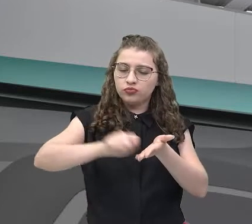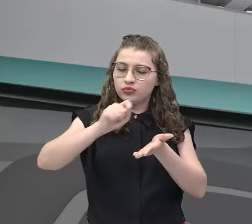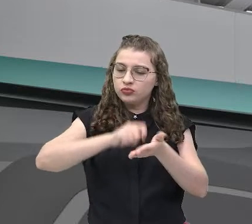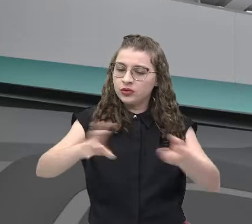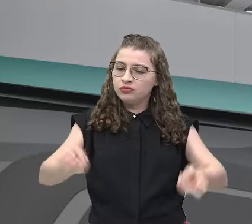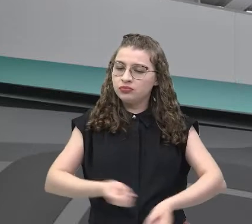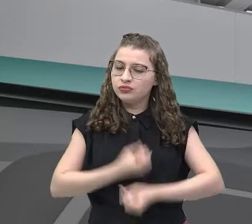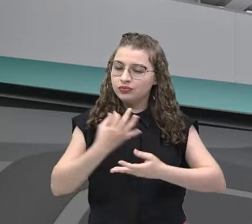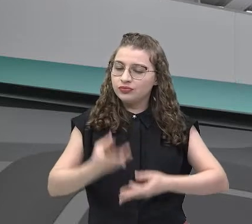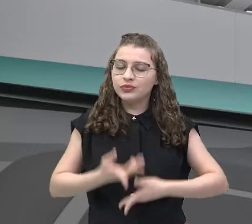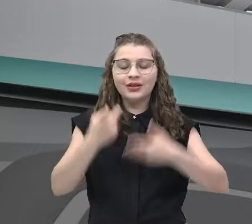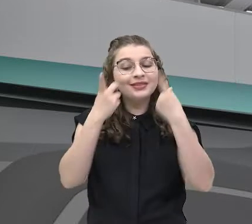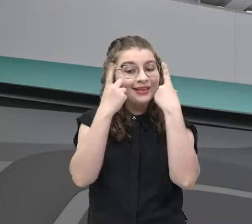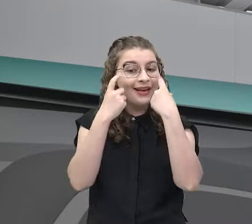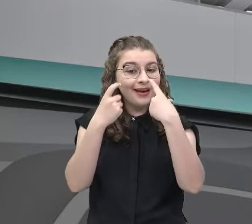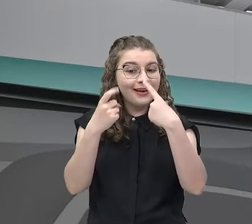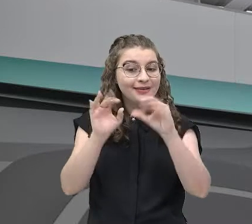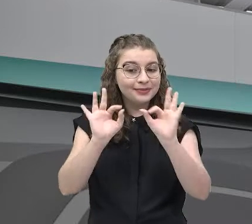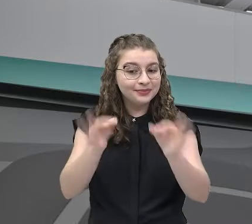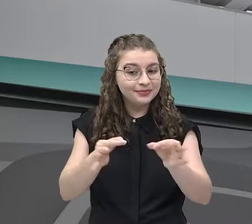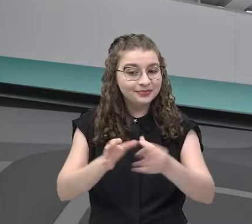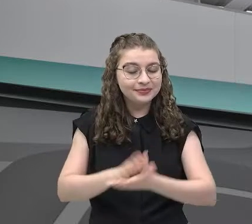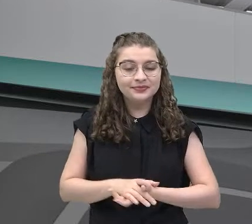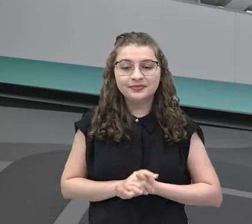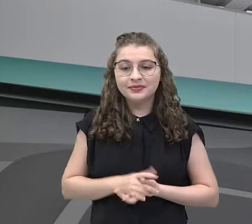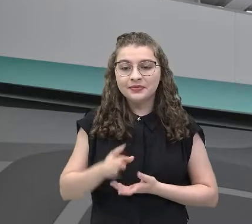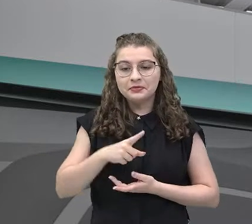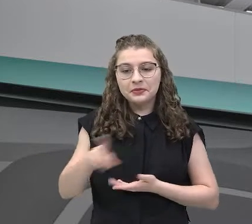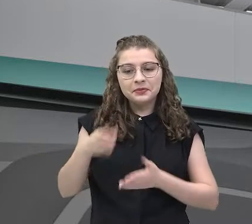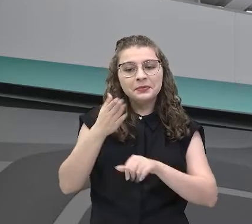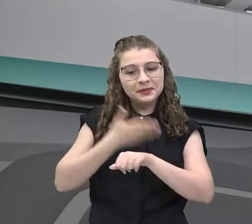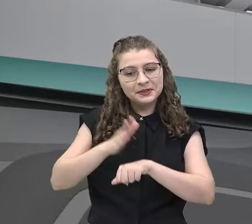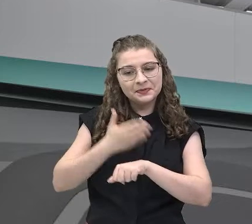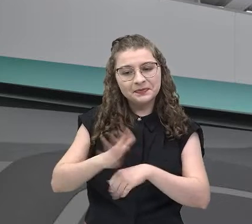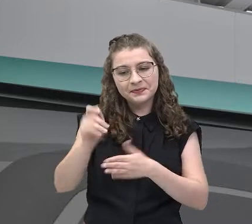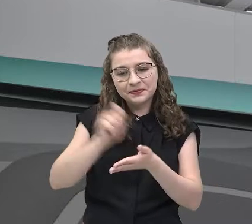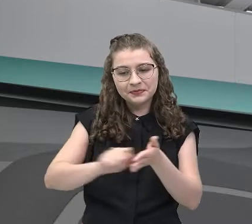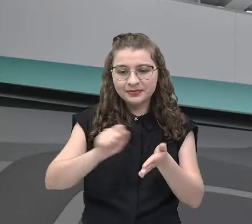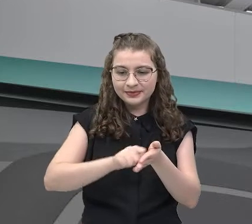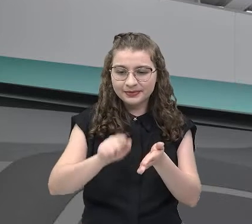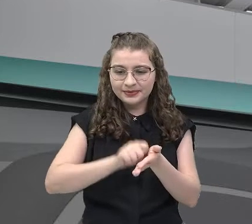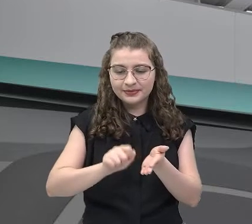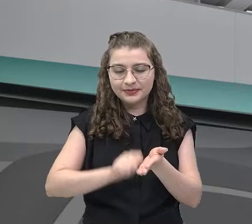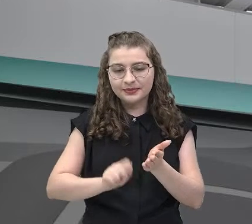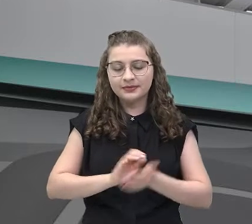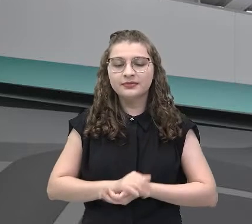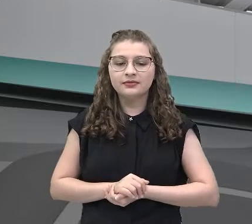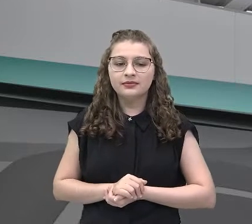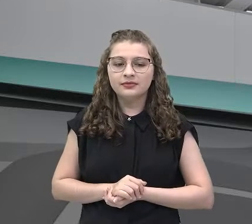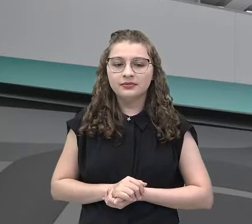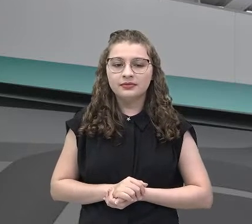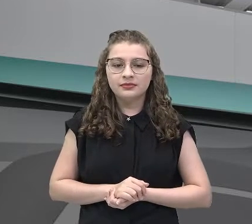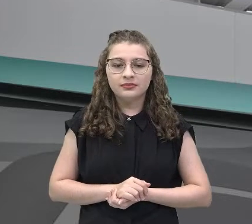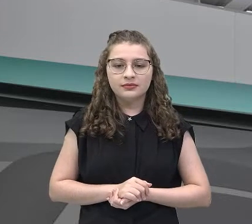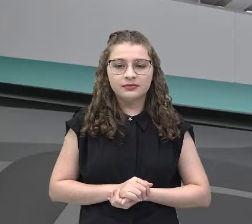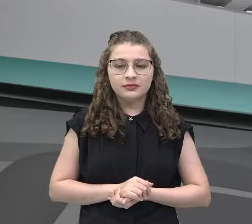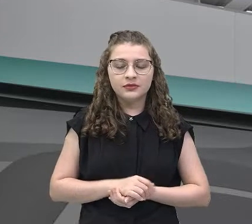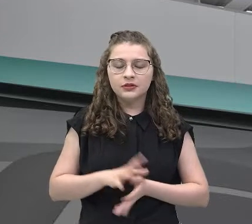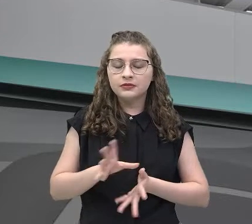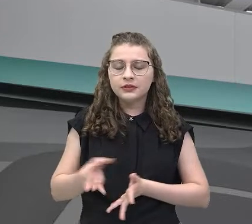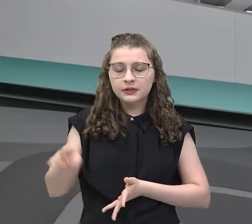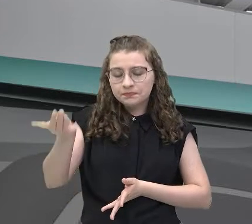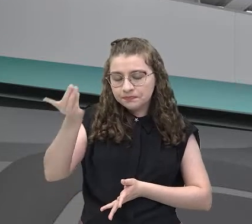uma arte, é interessante, viu? Eu sugiro que vocês comecem também a praticar a escrita. Quando a gente tem esse dom